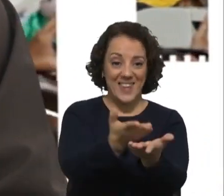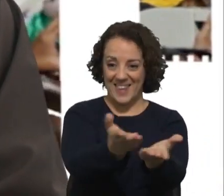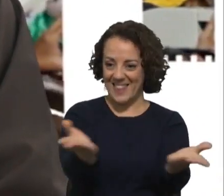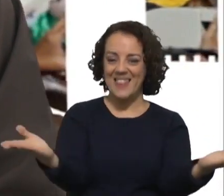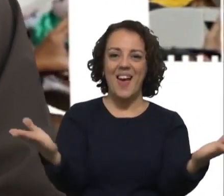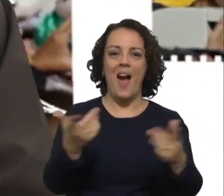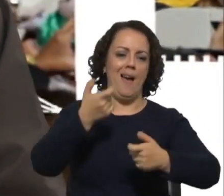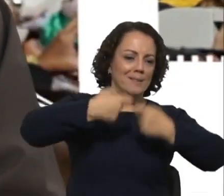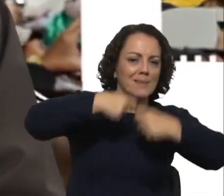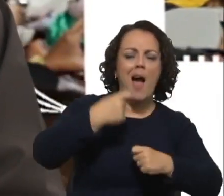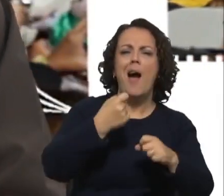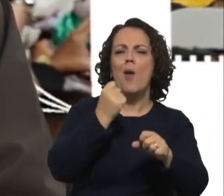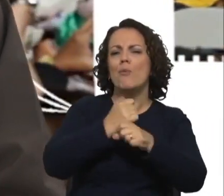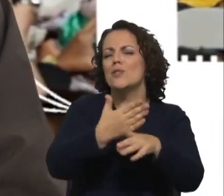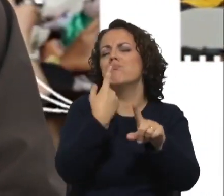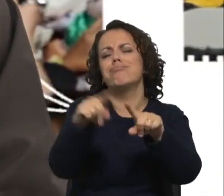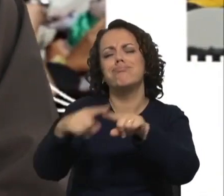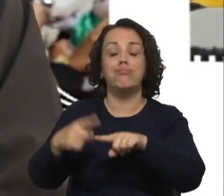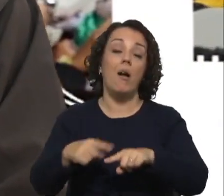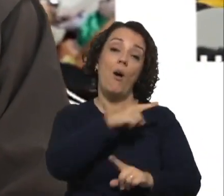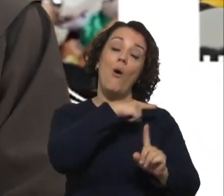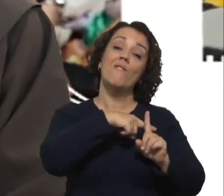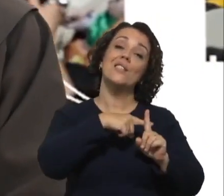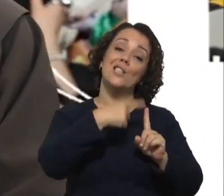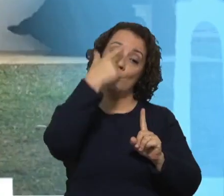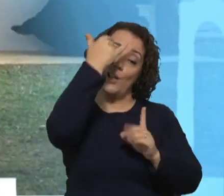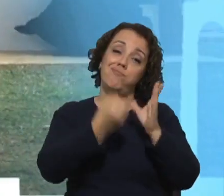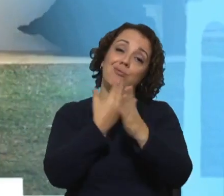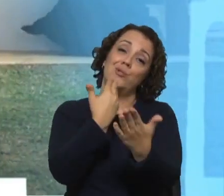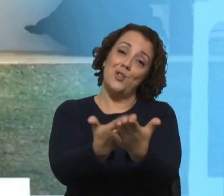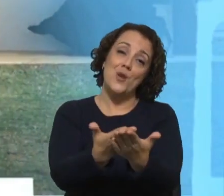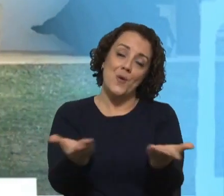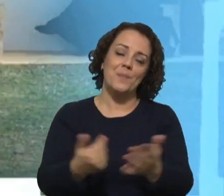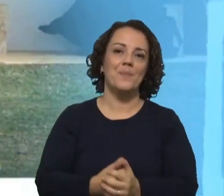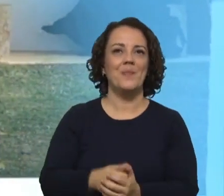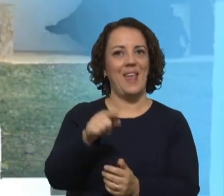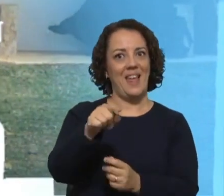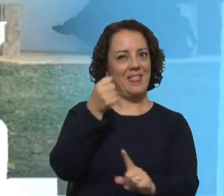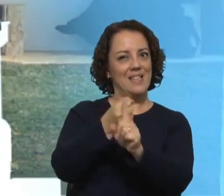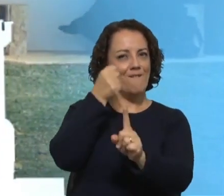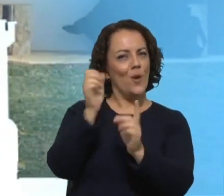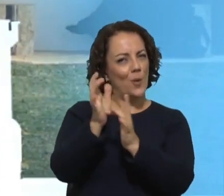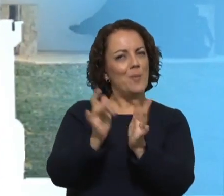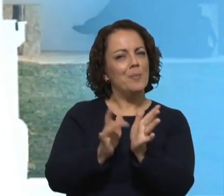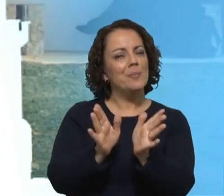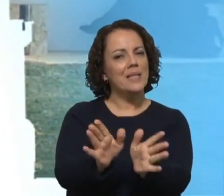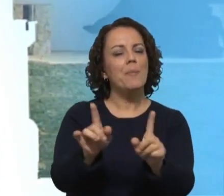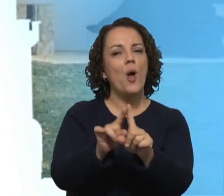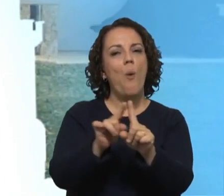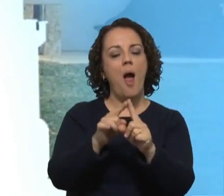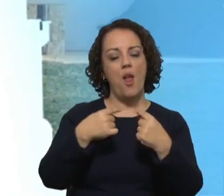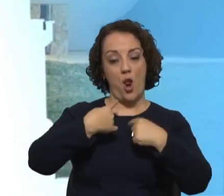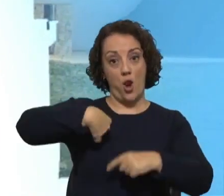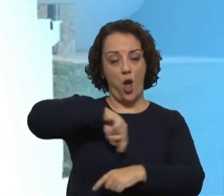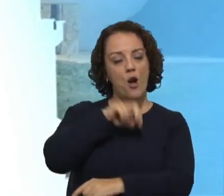São Francisco teve ou pelo menos contribuiu para isso. É esse o grande desafio do presépio, é identificarmos-nos